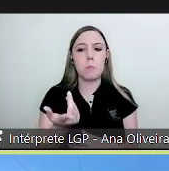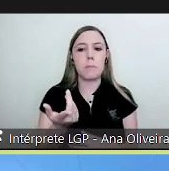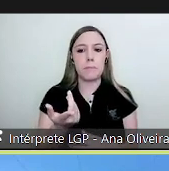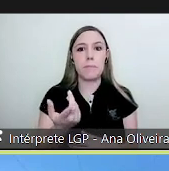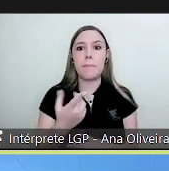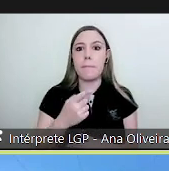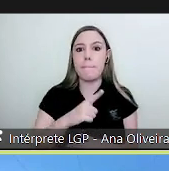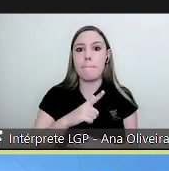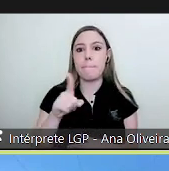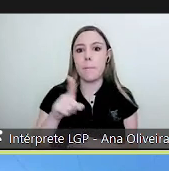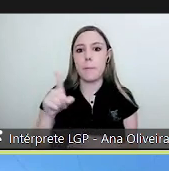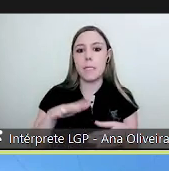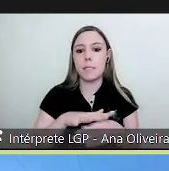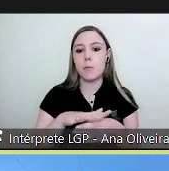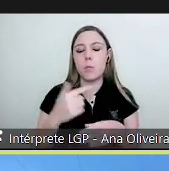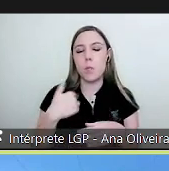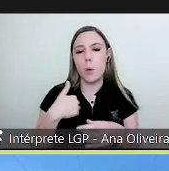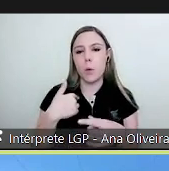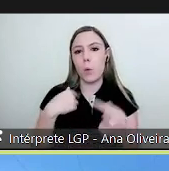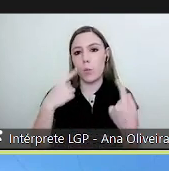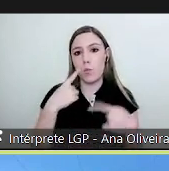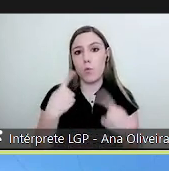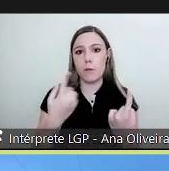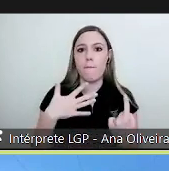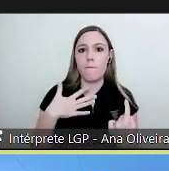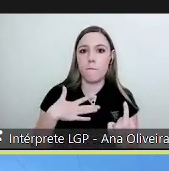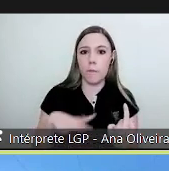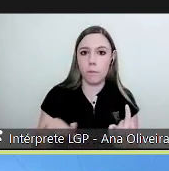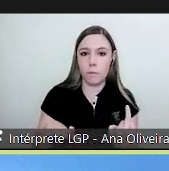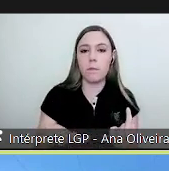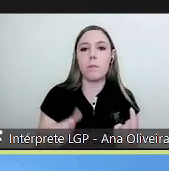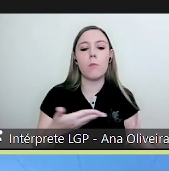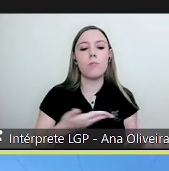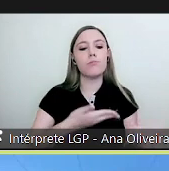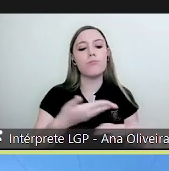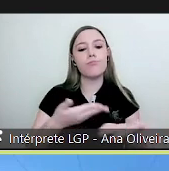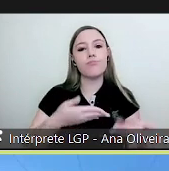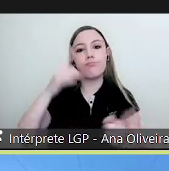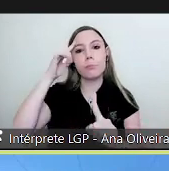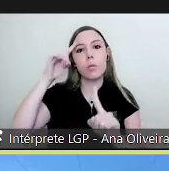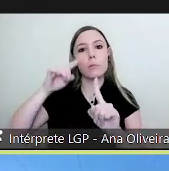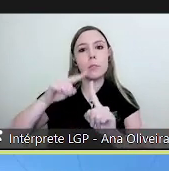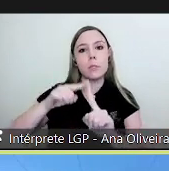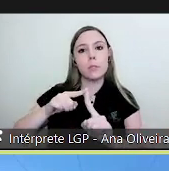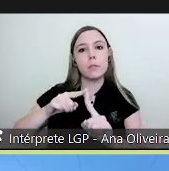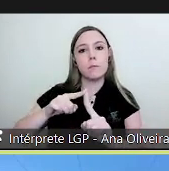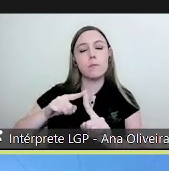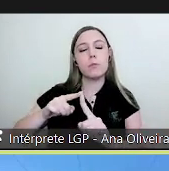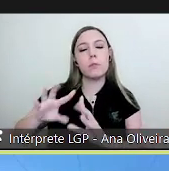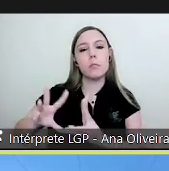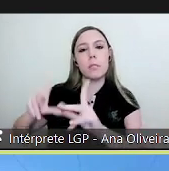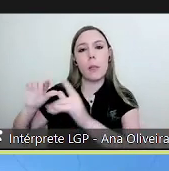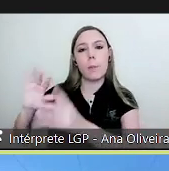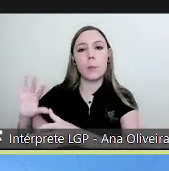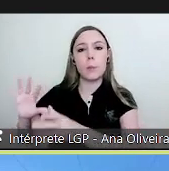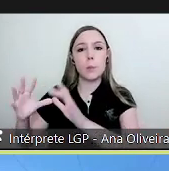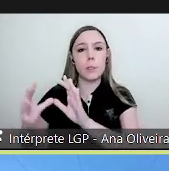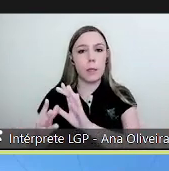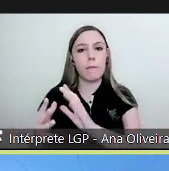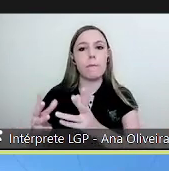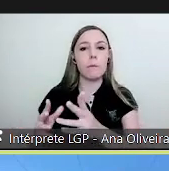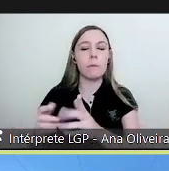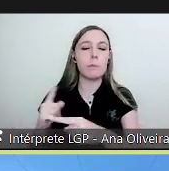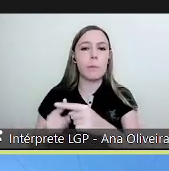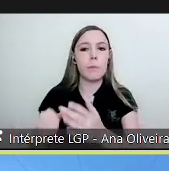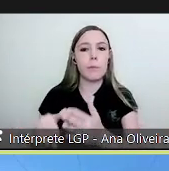primeira imagem que eu gostaria de deixar de como é que lidamos com os Objetivos de Desenvolvimento Sustentável, nomeadamente em termos